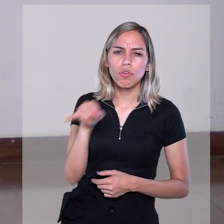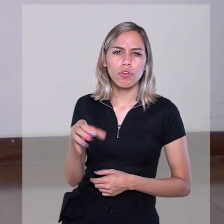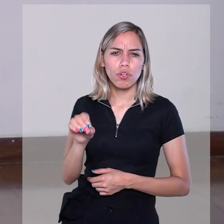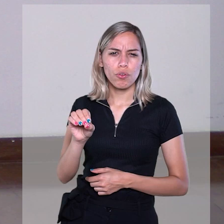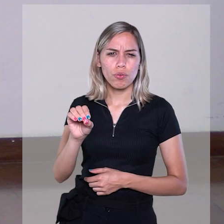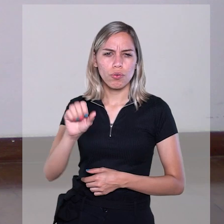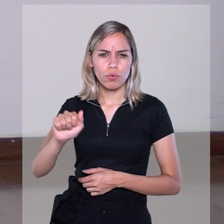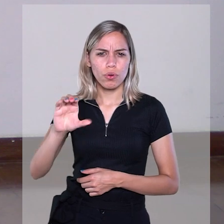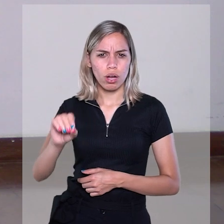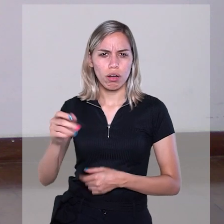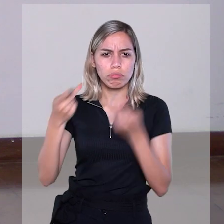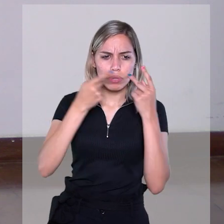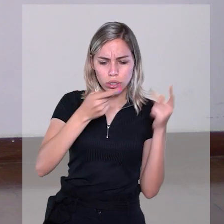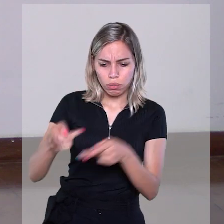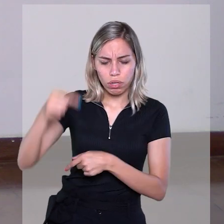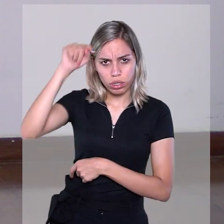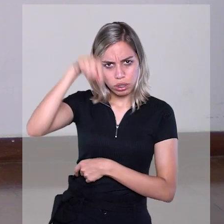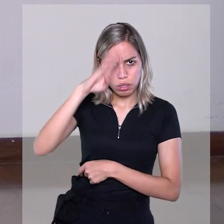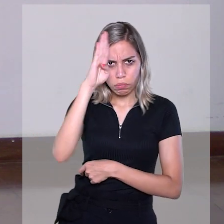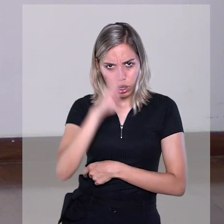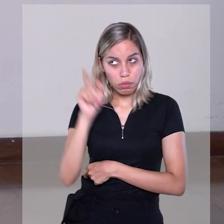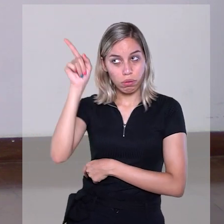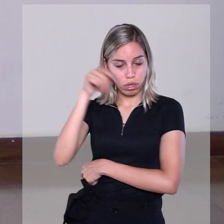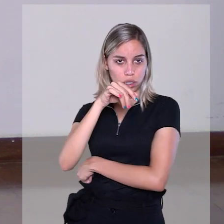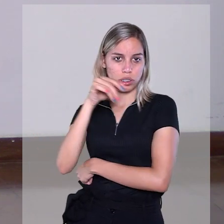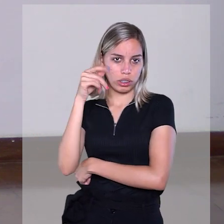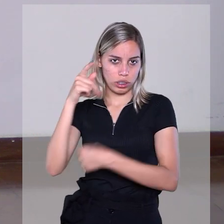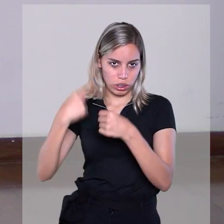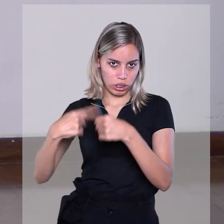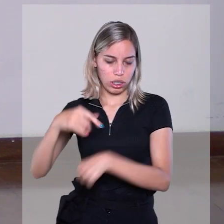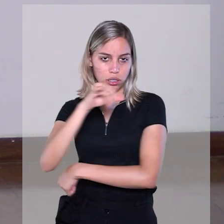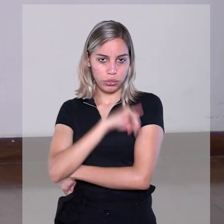ao Brasil, e no Rio de Janeiro, ele recepcionado pela